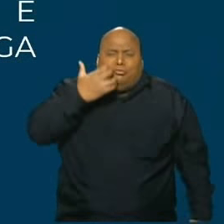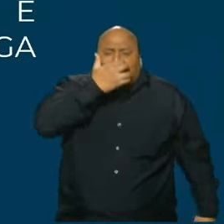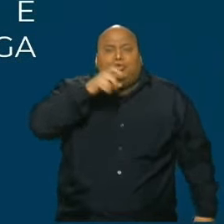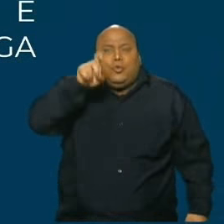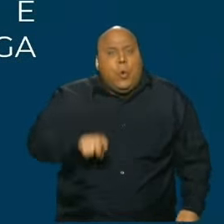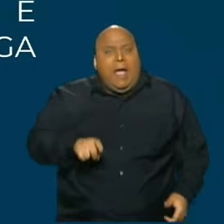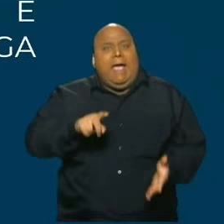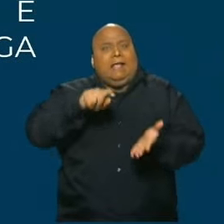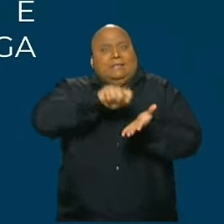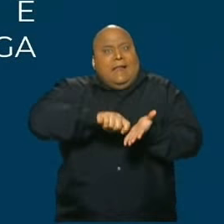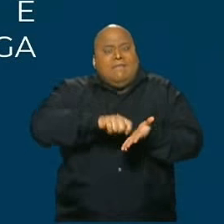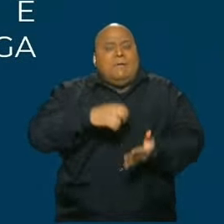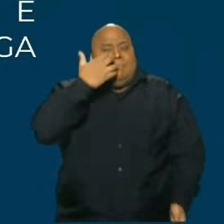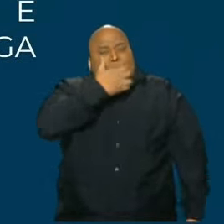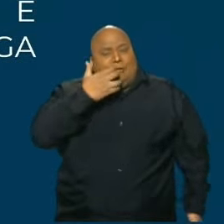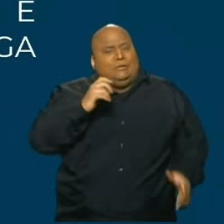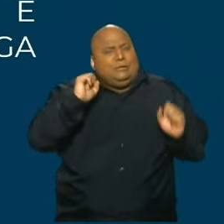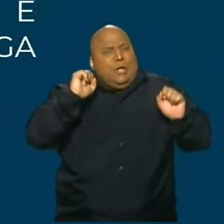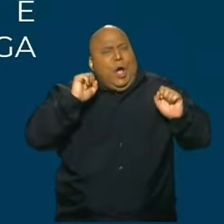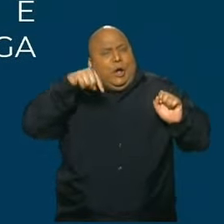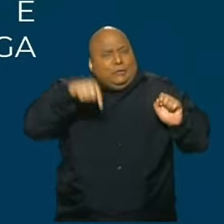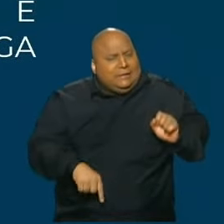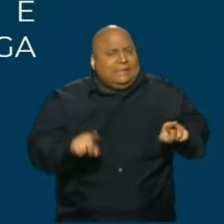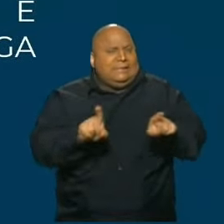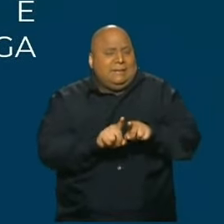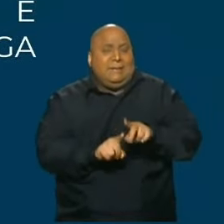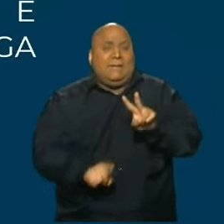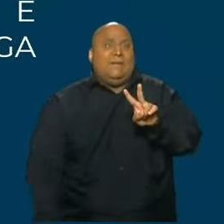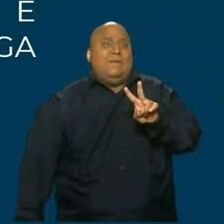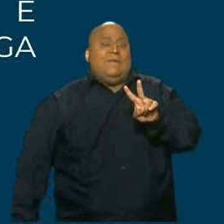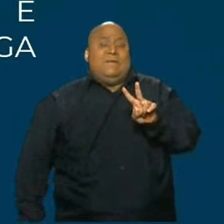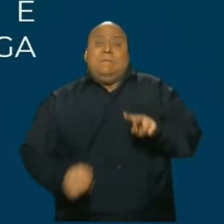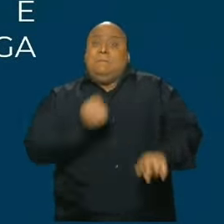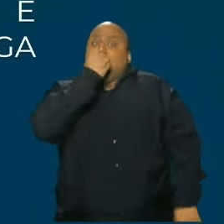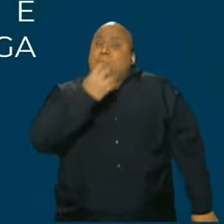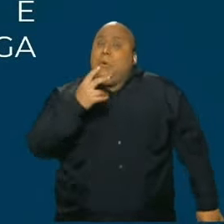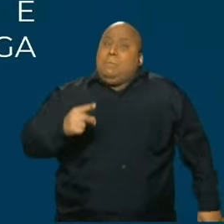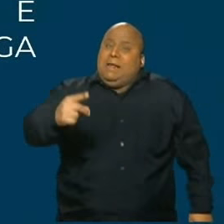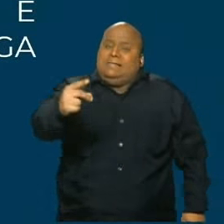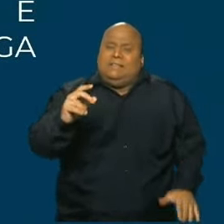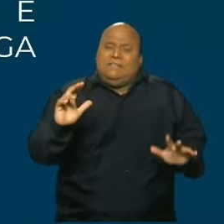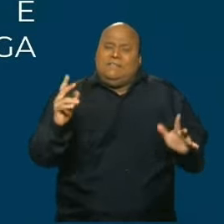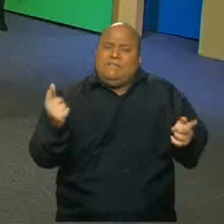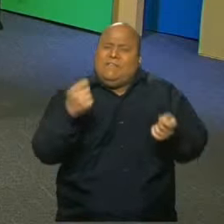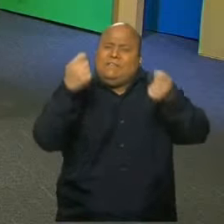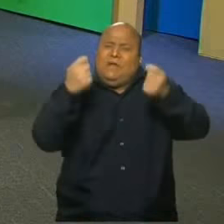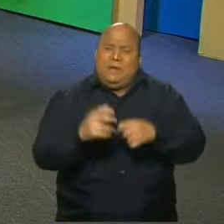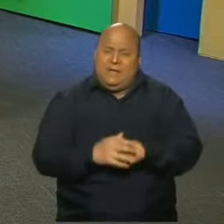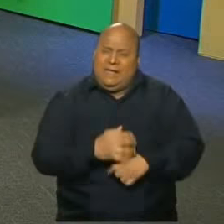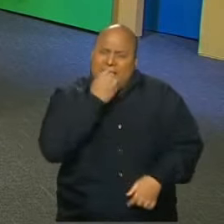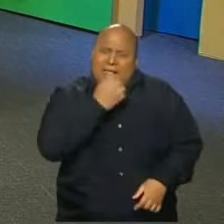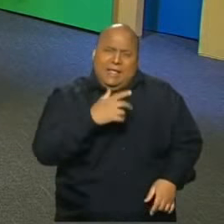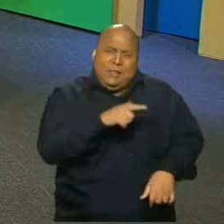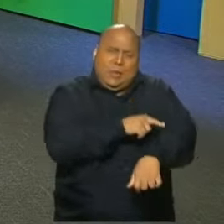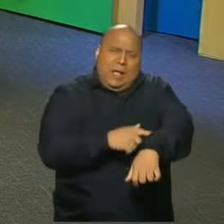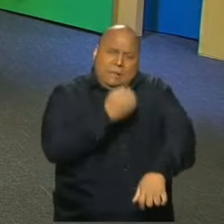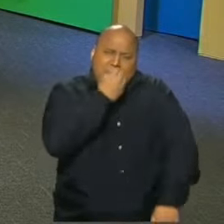pelos compositores e pelas compositoras também. Vida longa ao festival. Obrigado. Ele é muito generoso para falar isso, né?